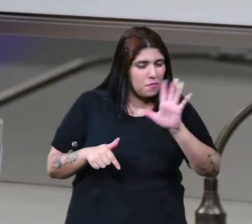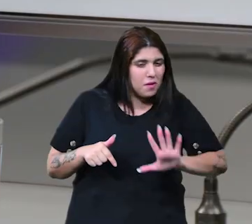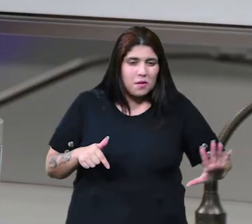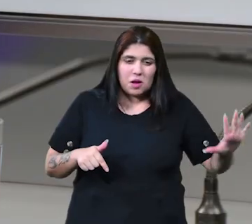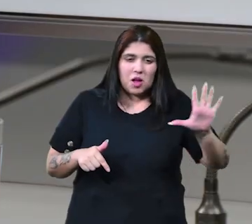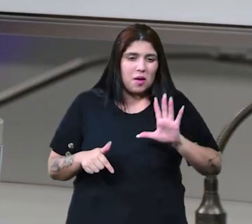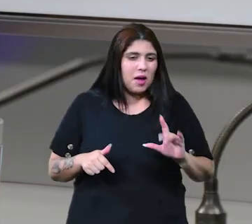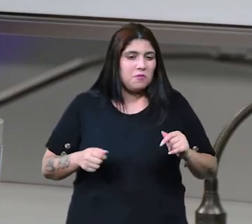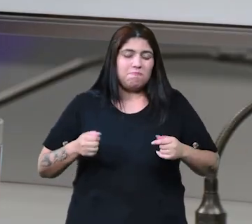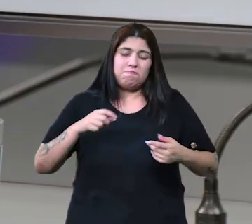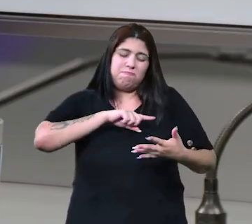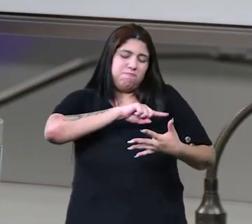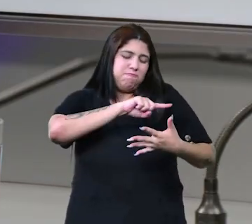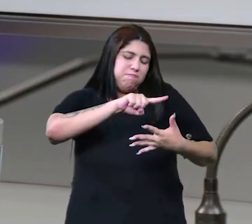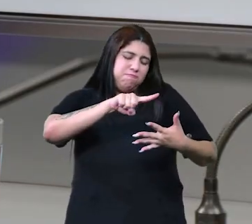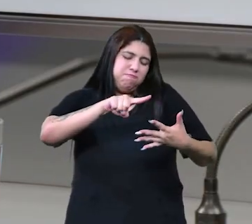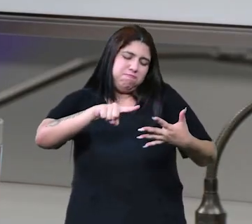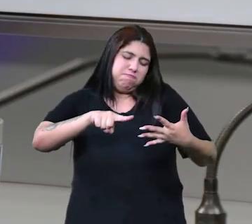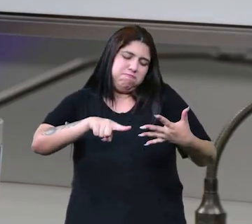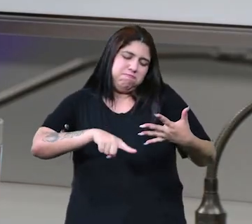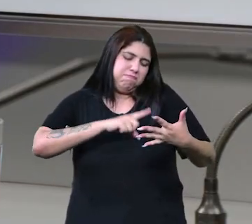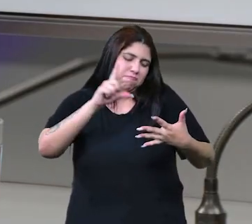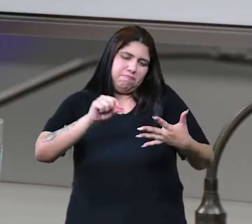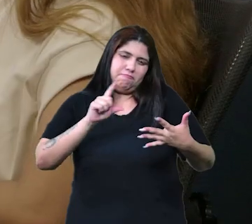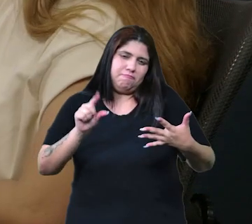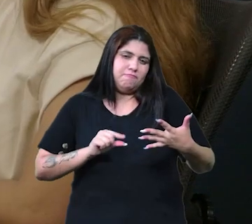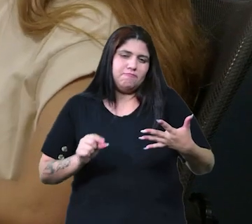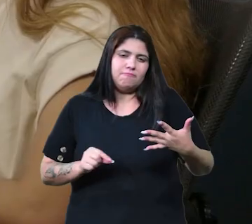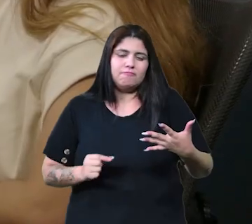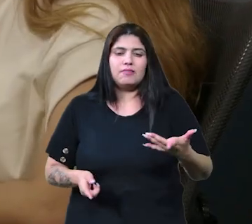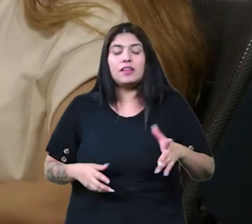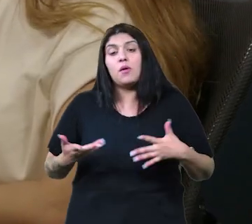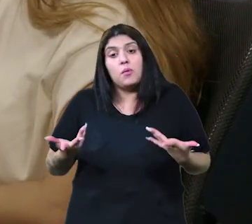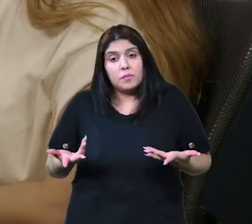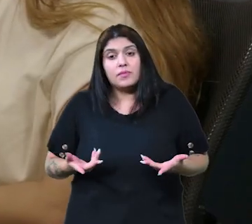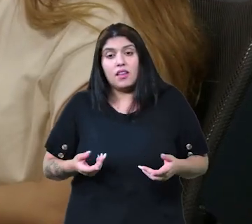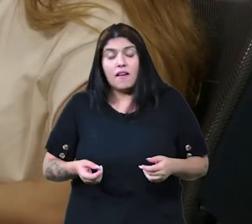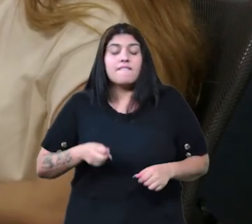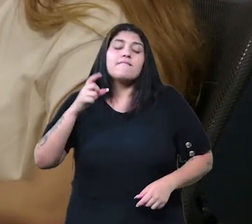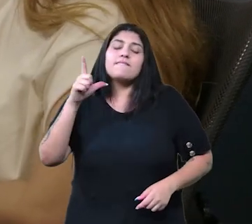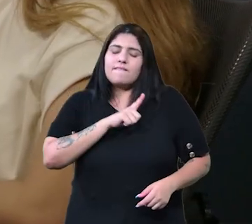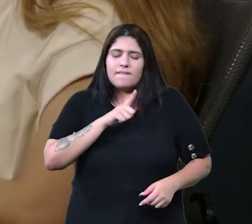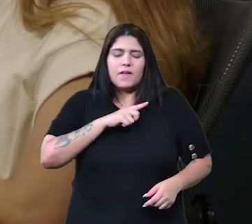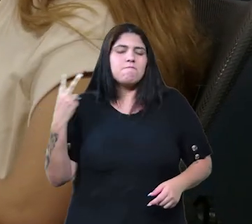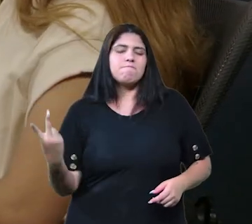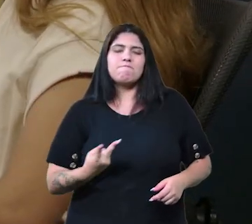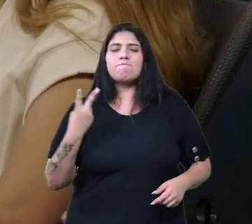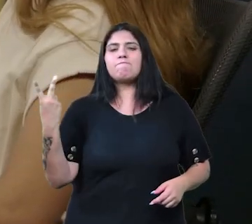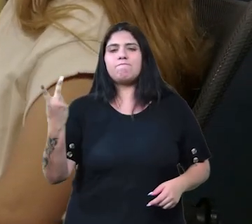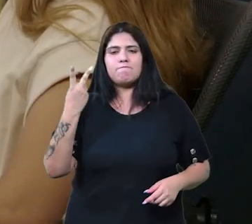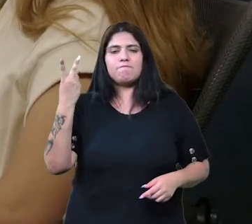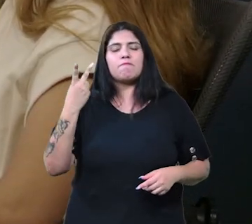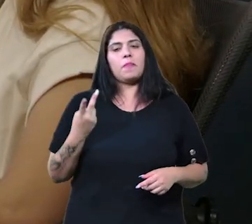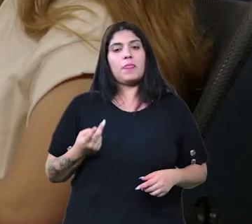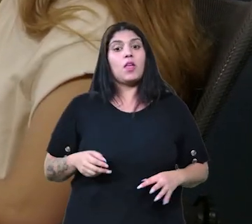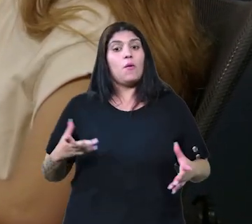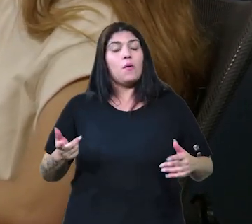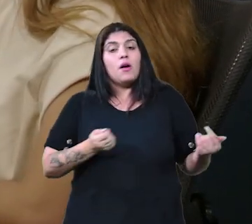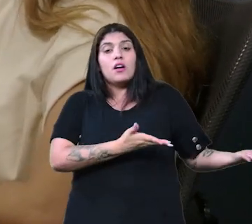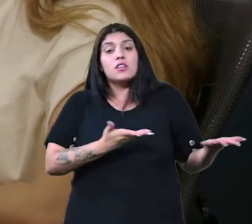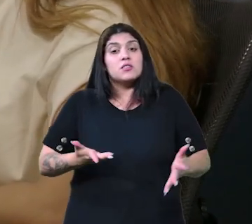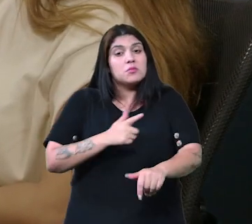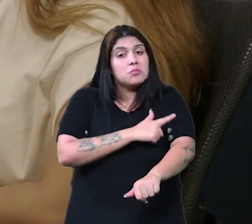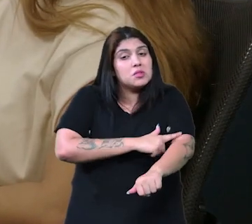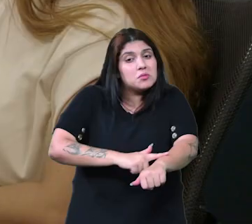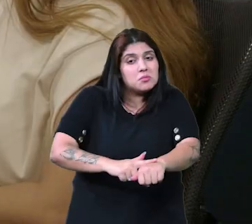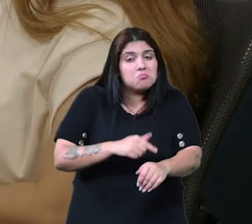seguir. Atuar com hospitalidade, sem dúvidas, vai agregar valor, né? Então, a hospitalidade, a prática da